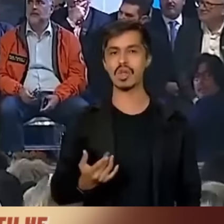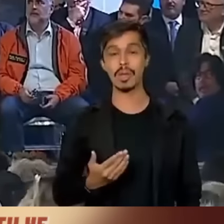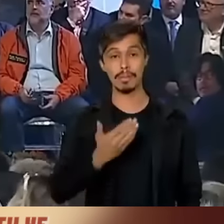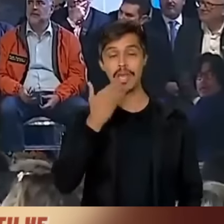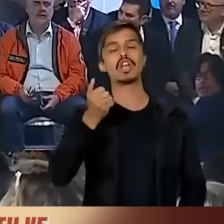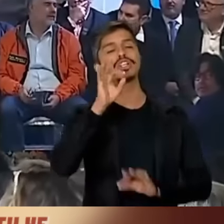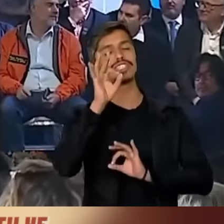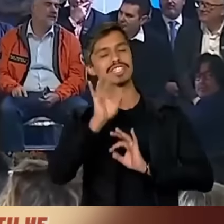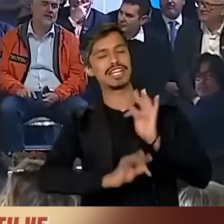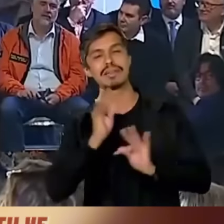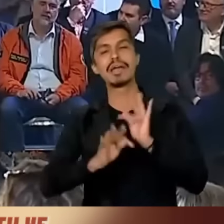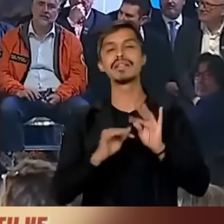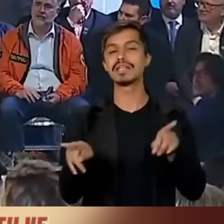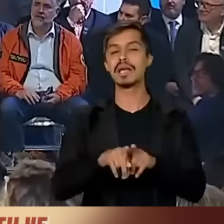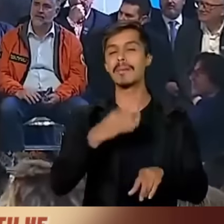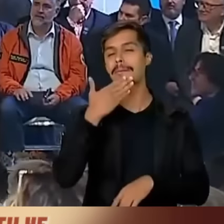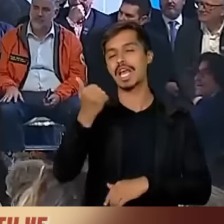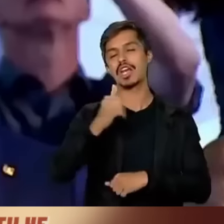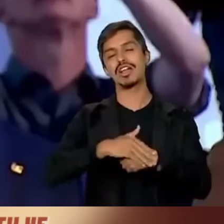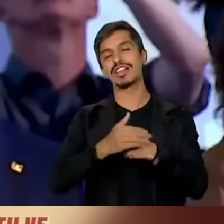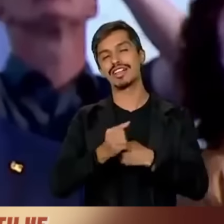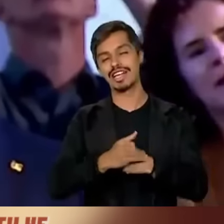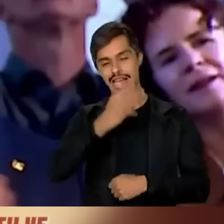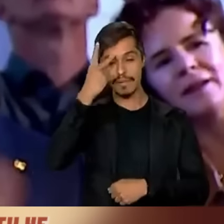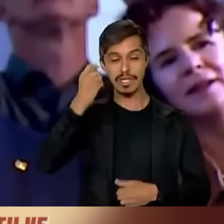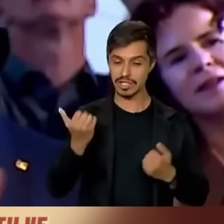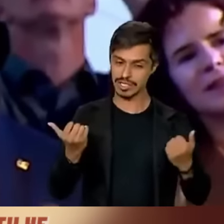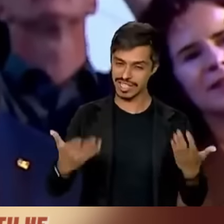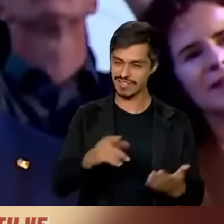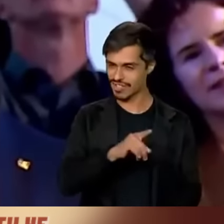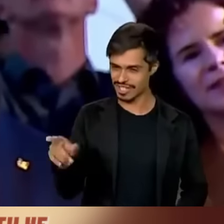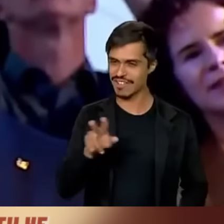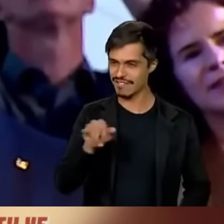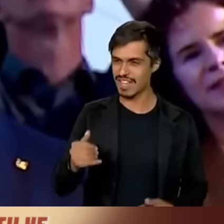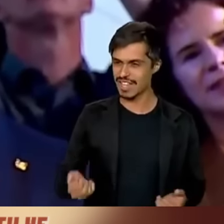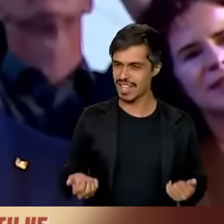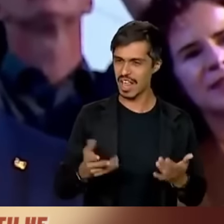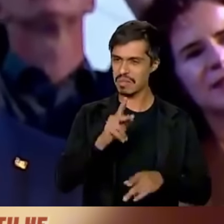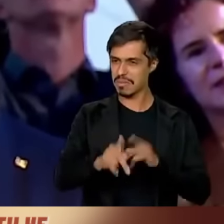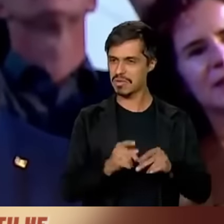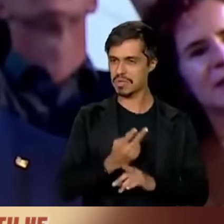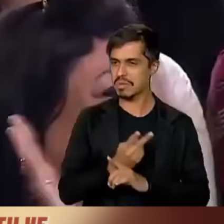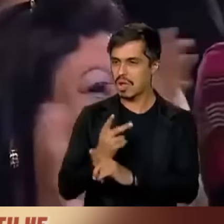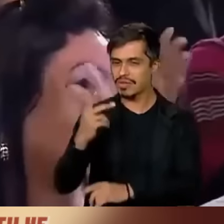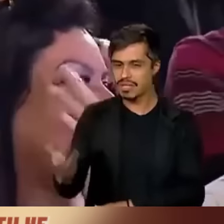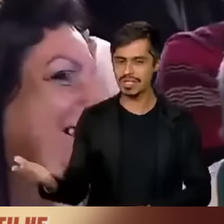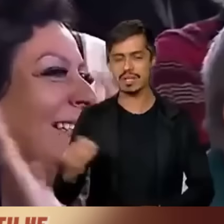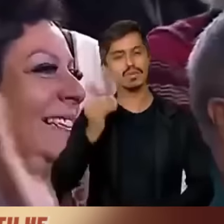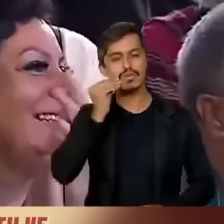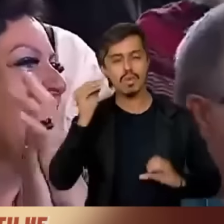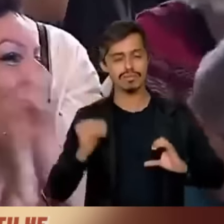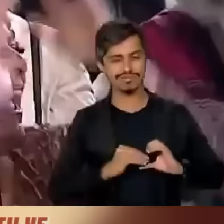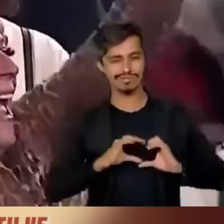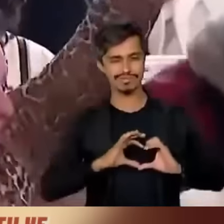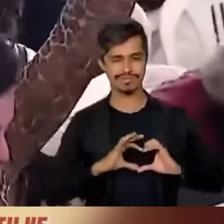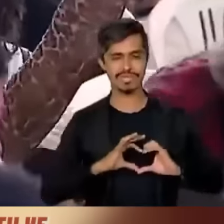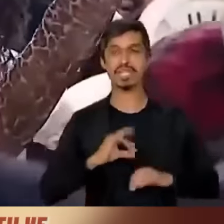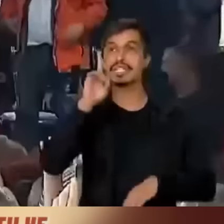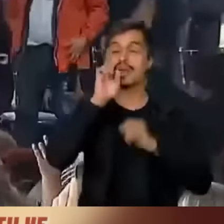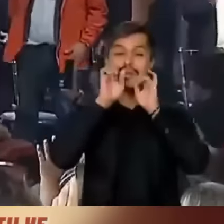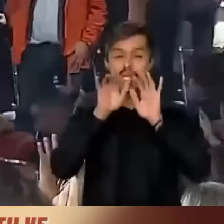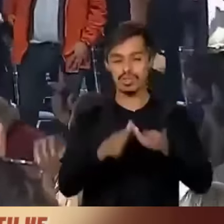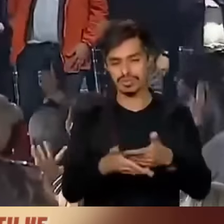melhor tratamento, mas o melhor carinho que alguém possa dar, vocês darão ao povo que procurar um tratamento. Um beijo no coração, que